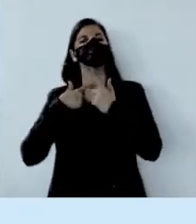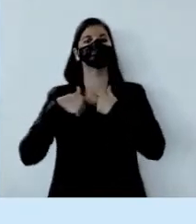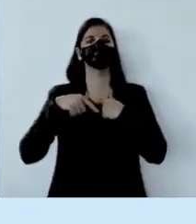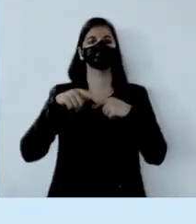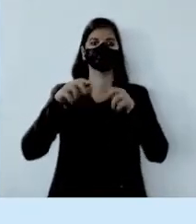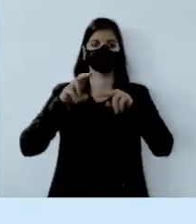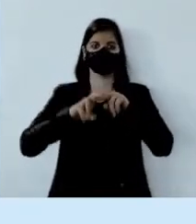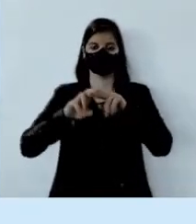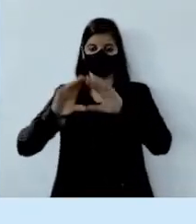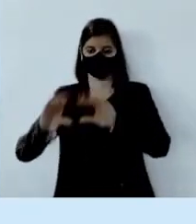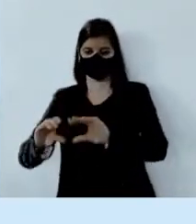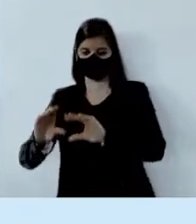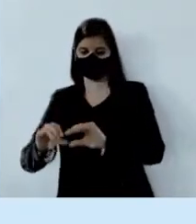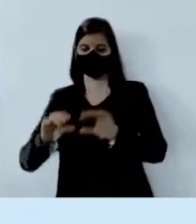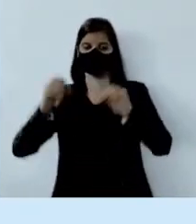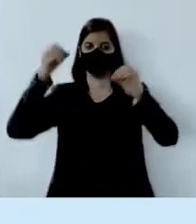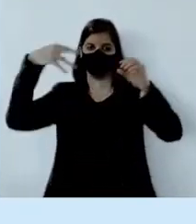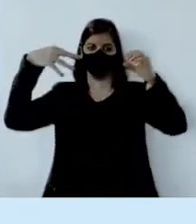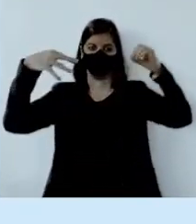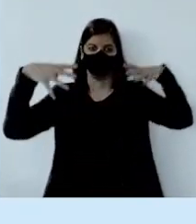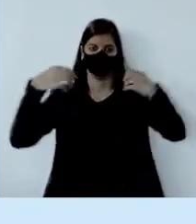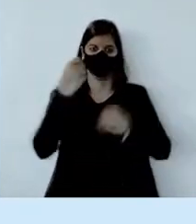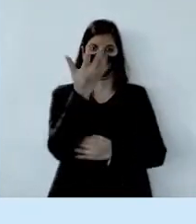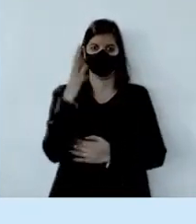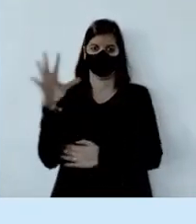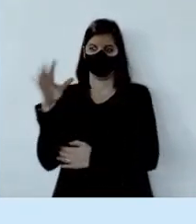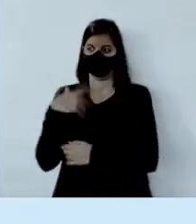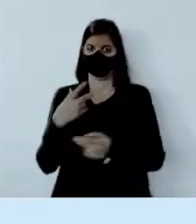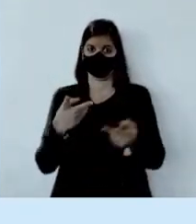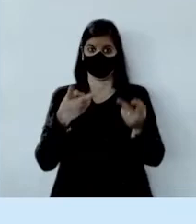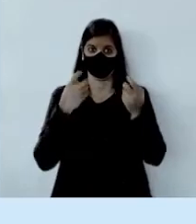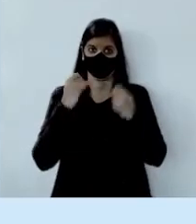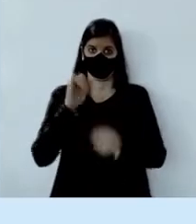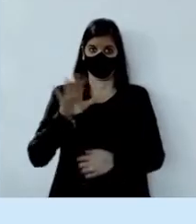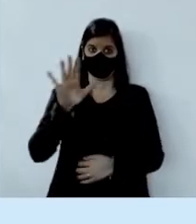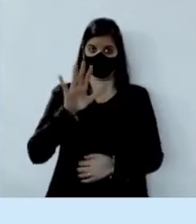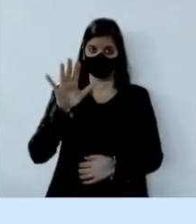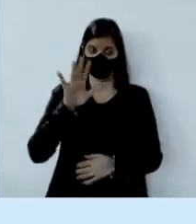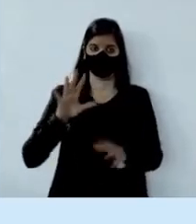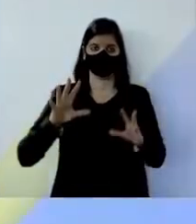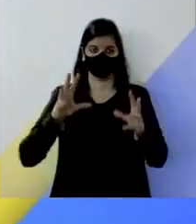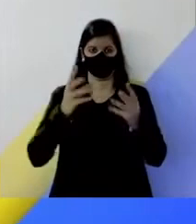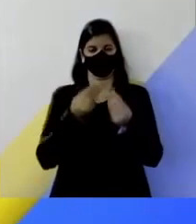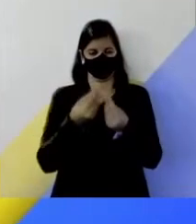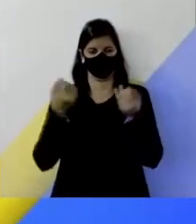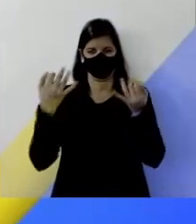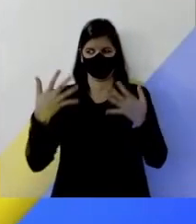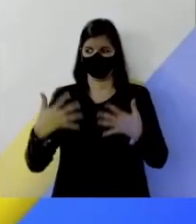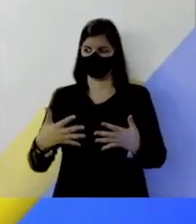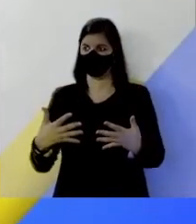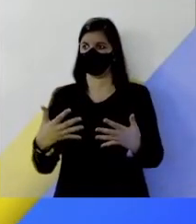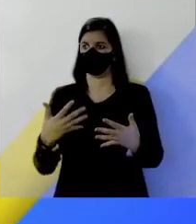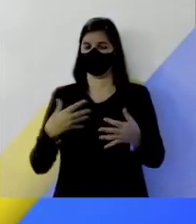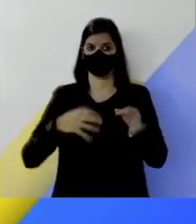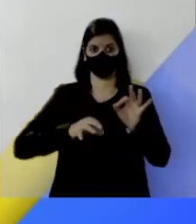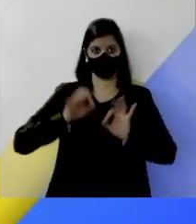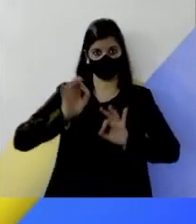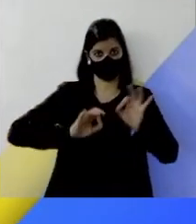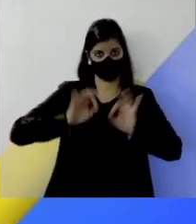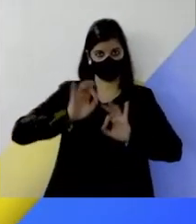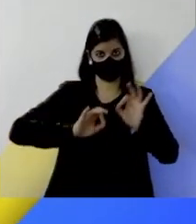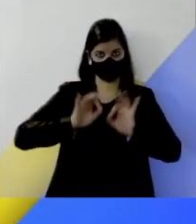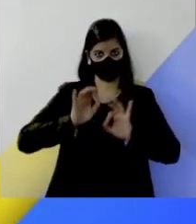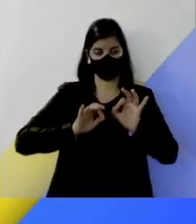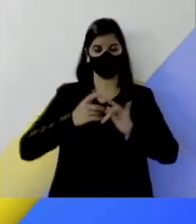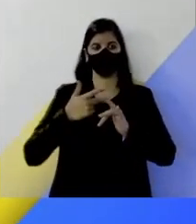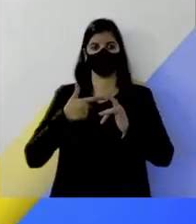mobiliário, iluminação e vegetação. Podemos ver na imagem tudo isso que acabamos de falar. Então, no projeto onde a gente